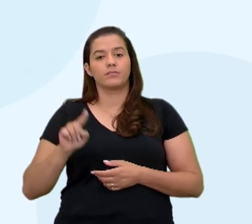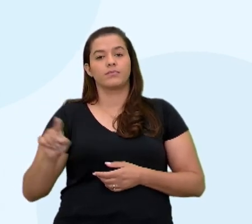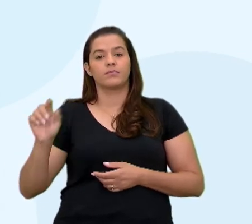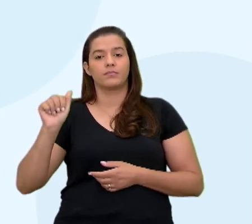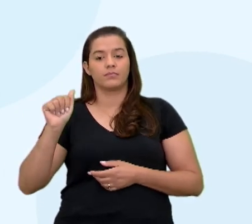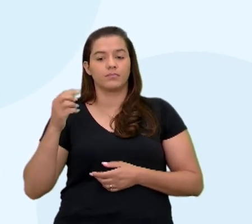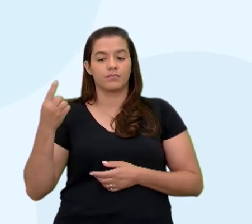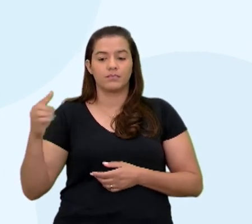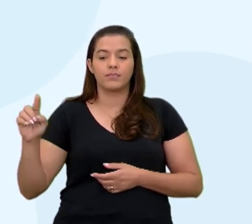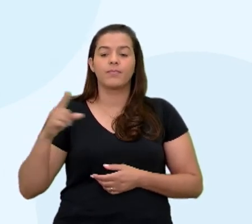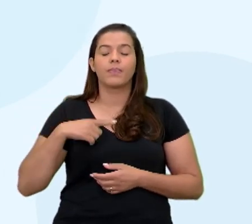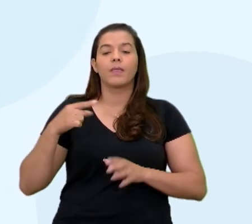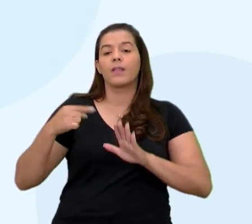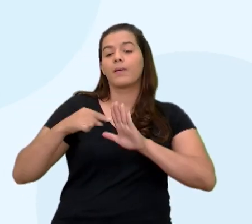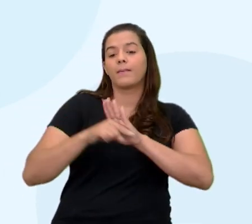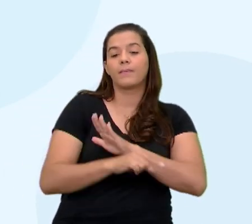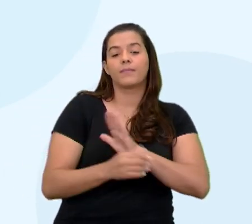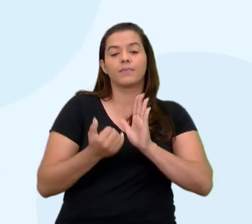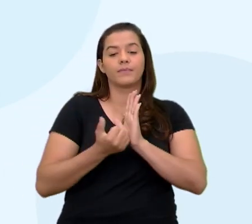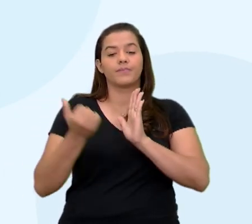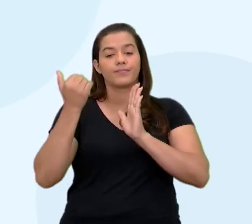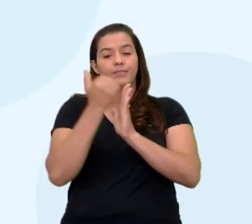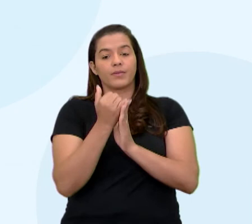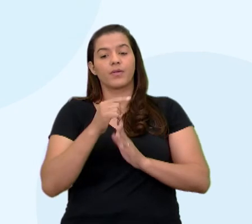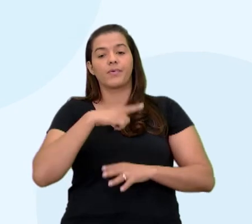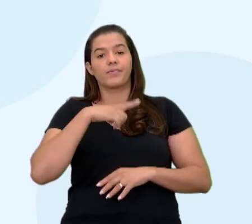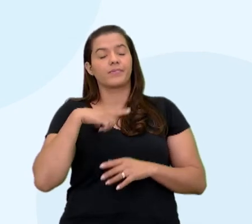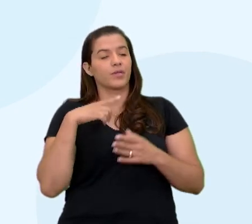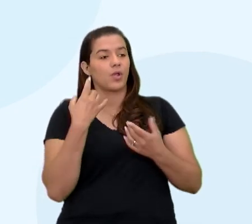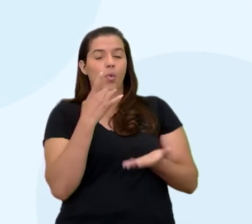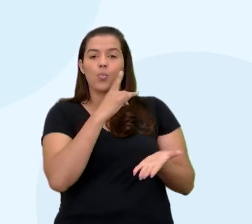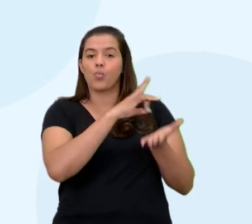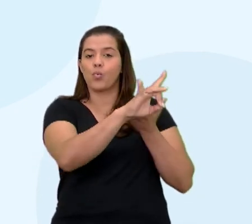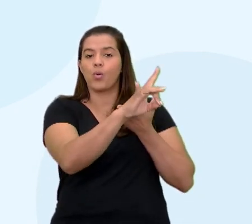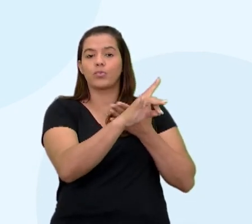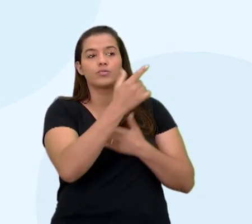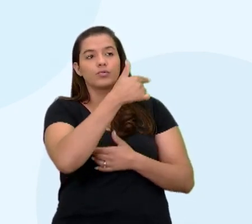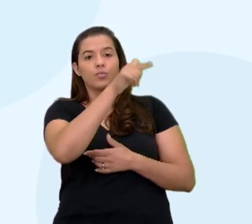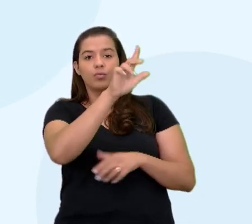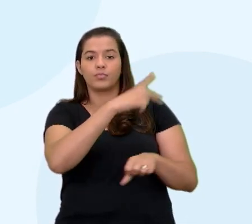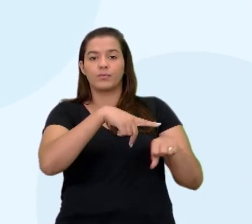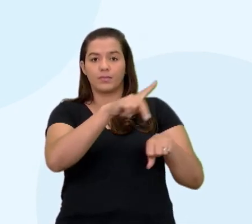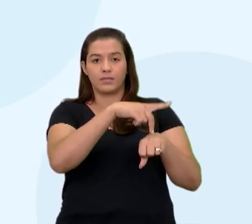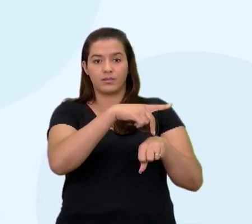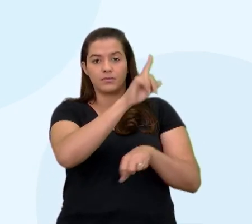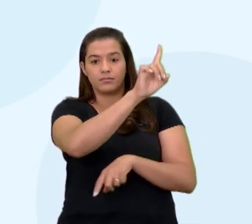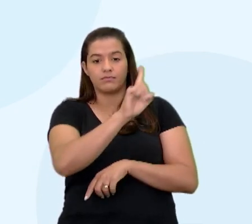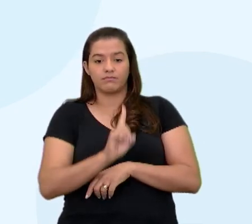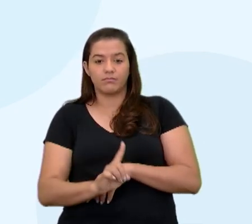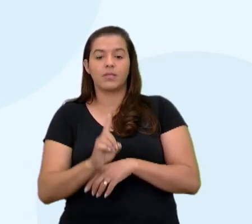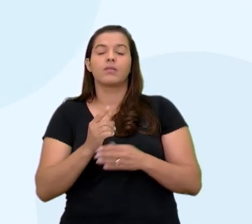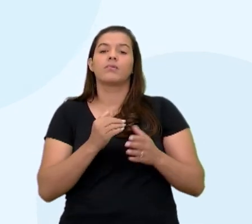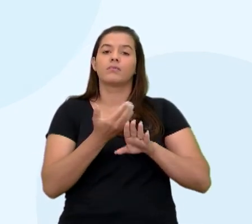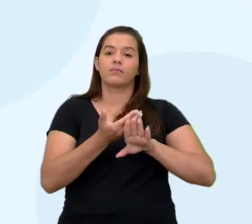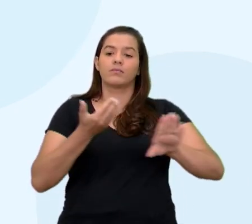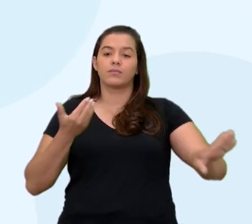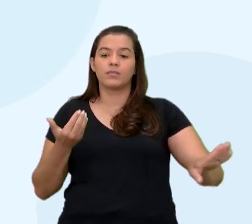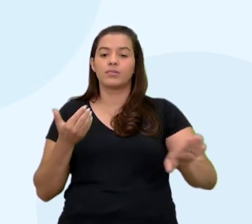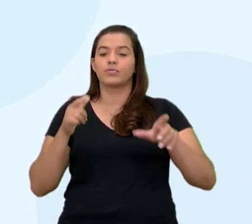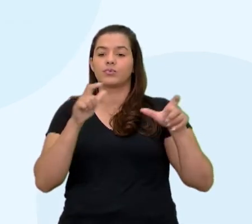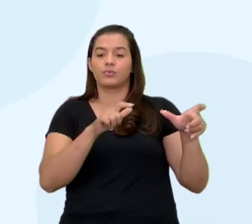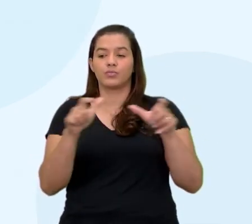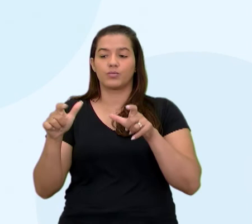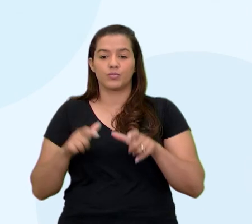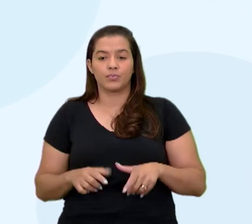intolerância e aprofunda a xenofobia, que é o ódio ao estrangeiro, estabelecendo fronteiras no interior de uma